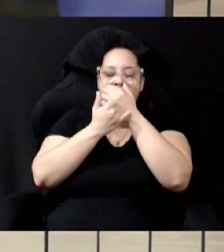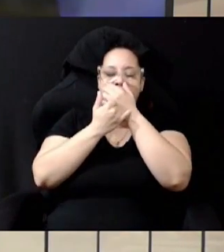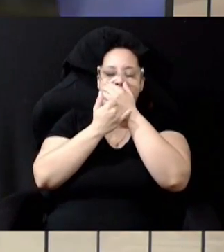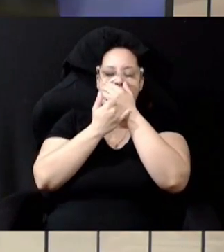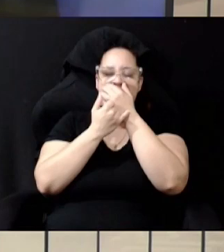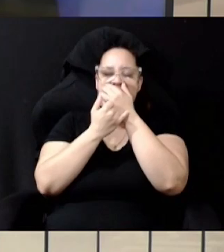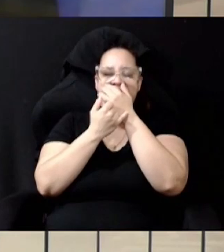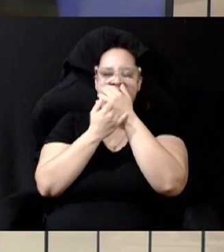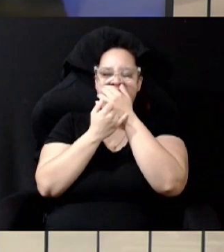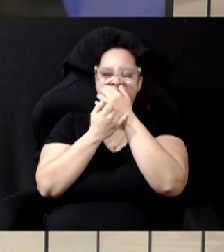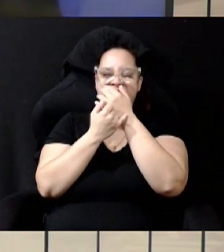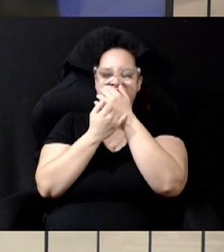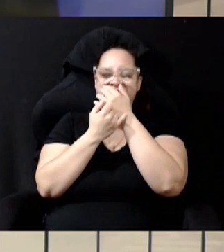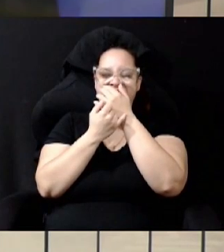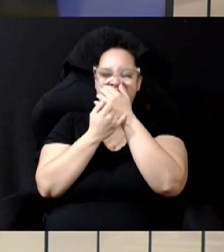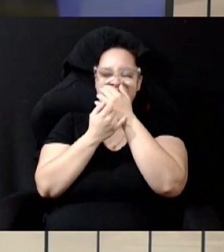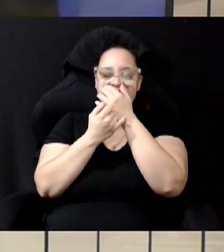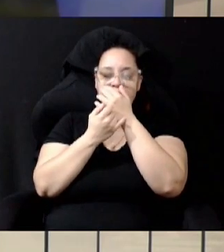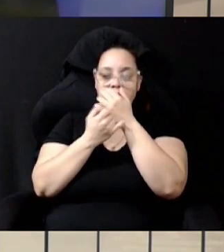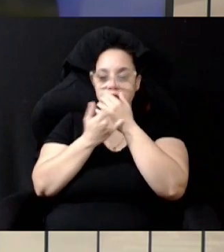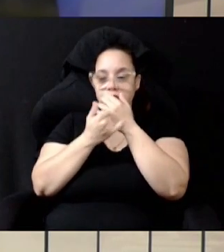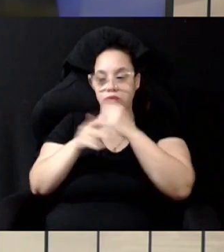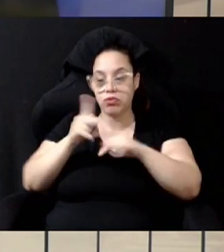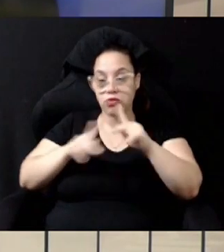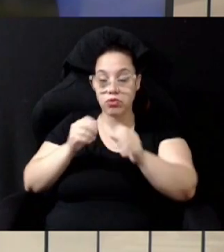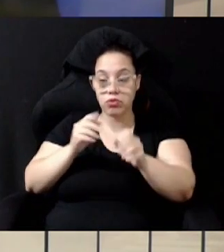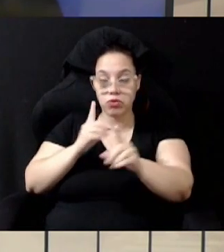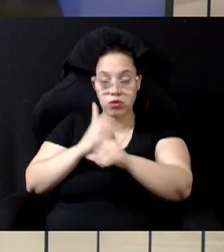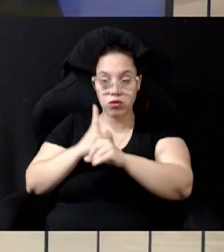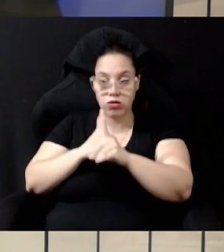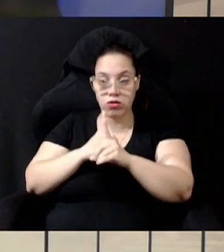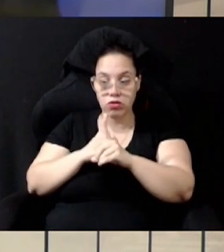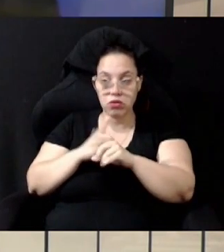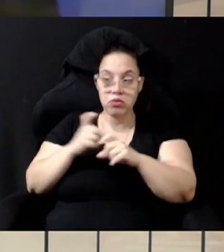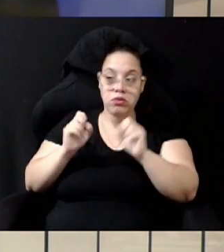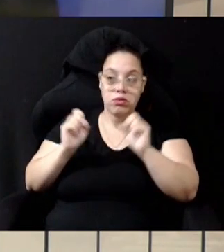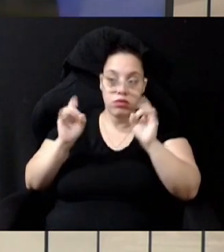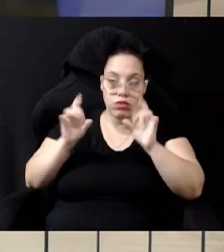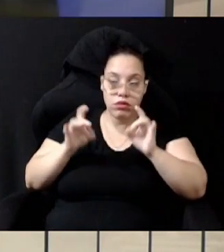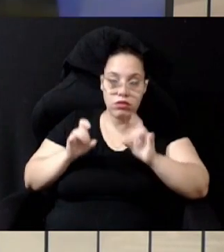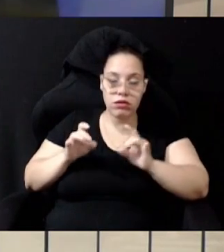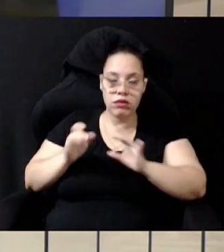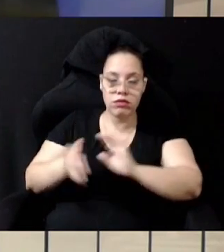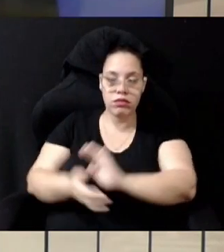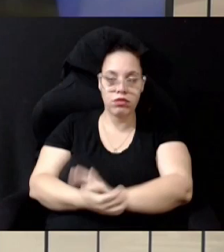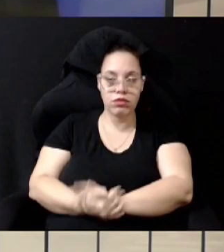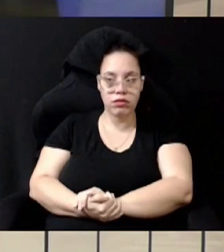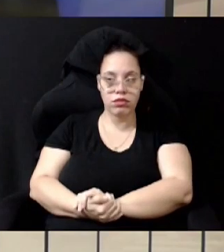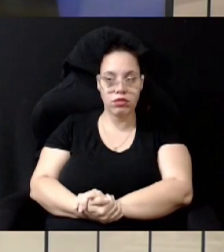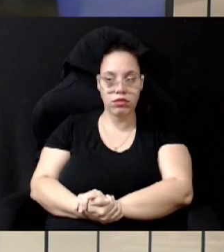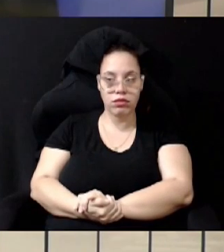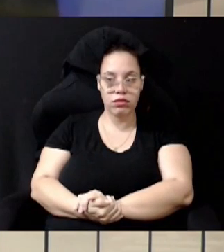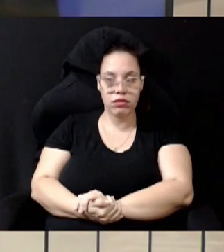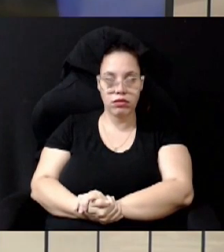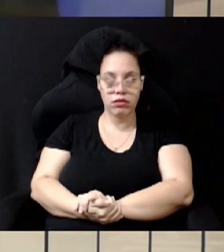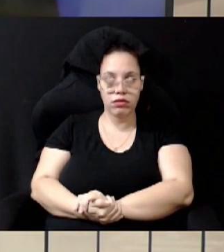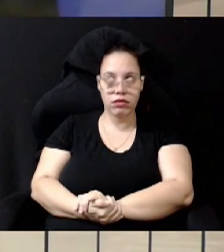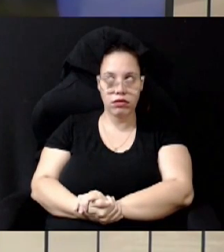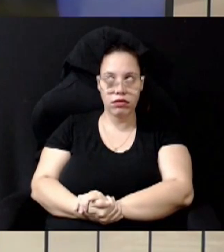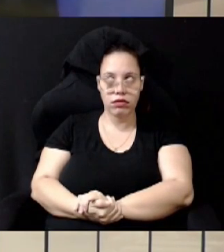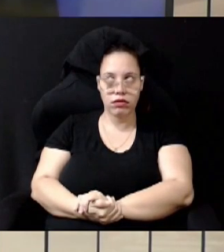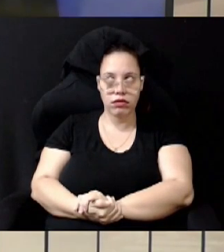Quem que as pessoas, né, a população, deve procurar? Qual especialista? Já no menor sintoma, assim, já ir atrás